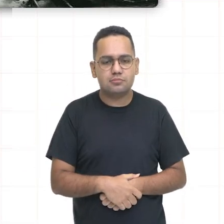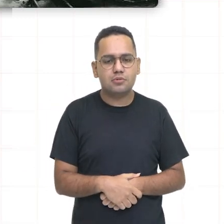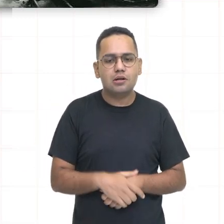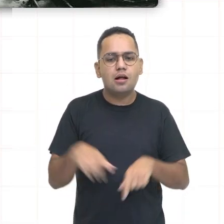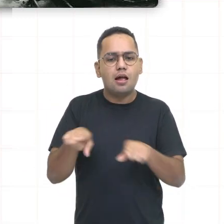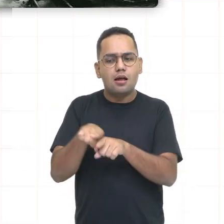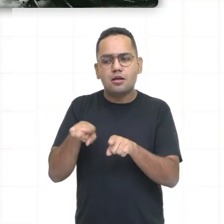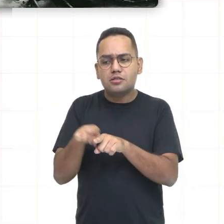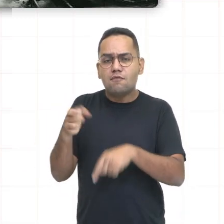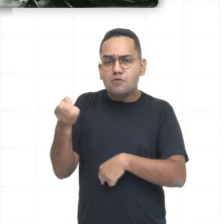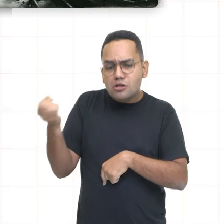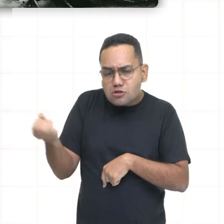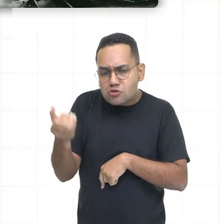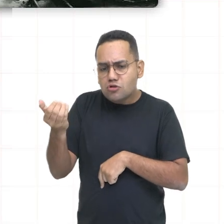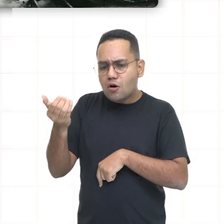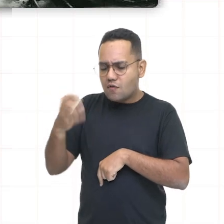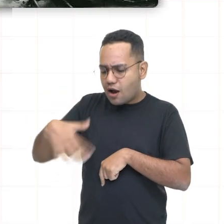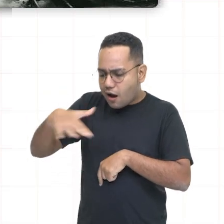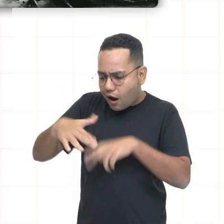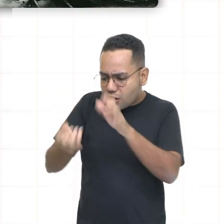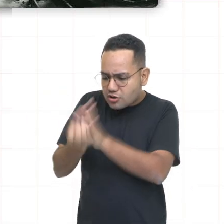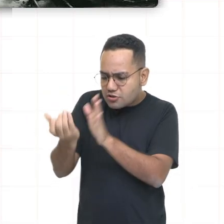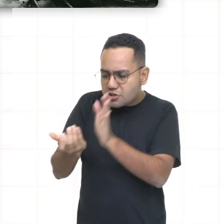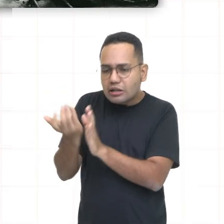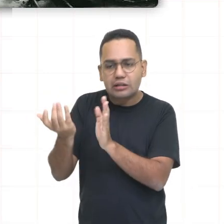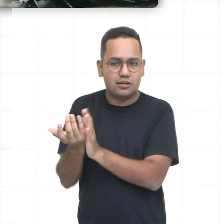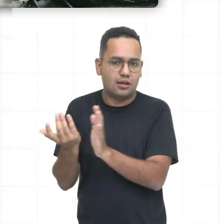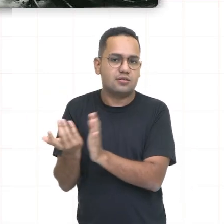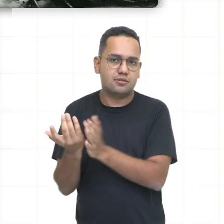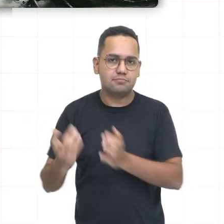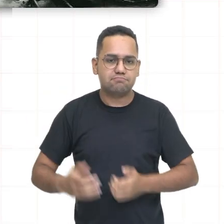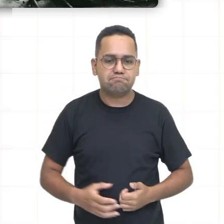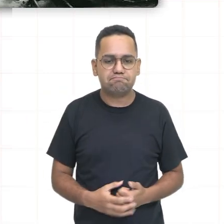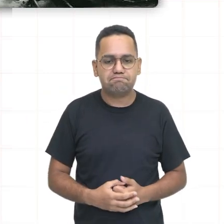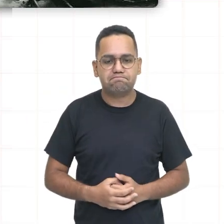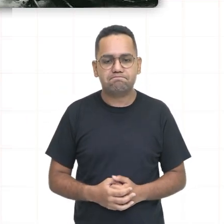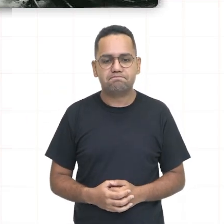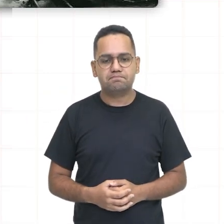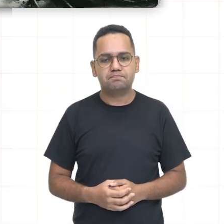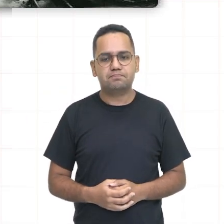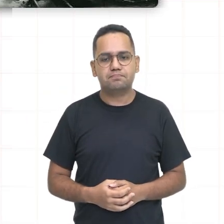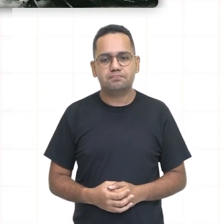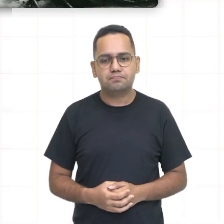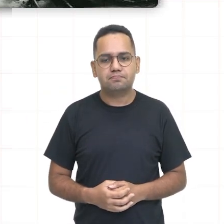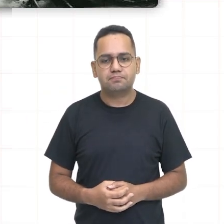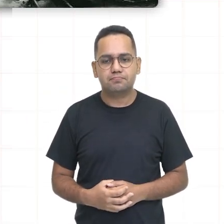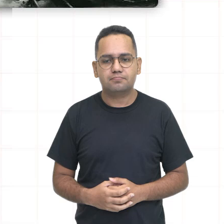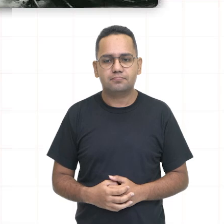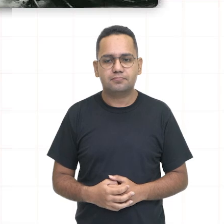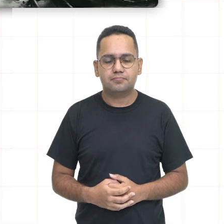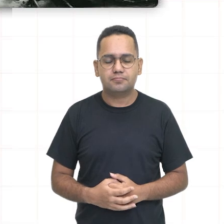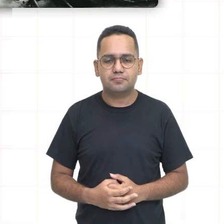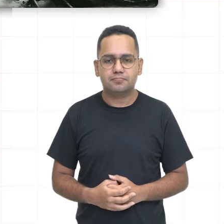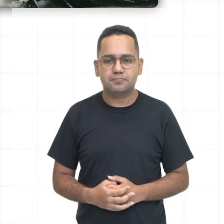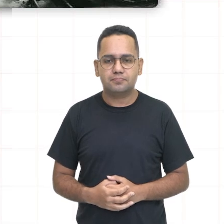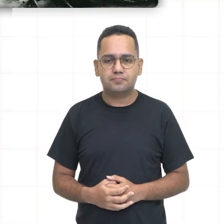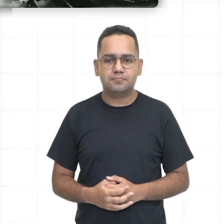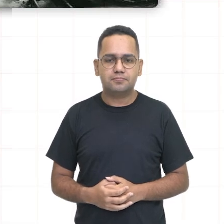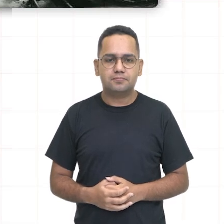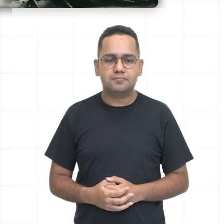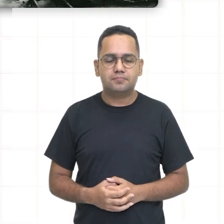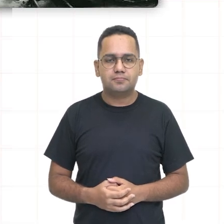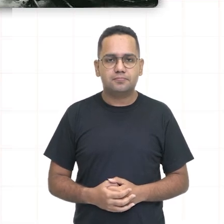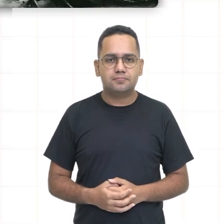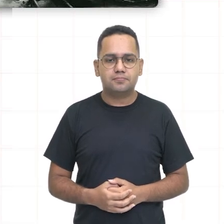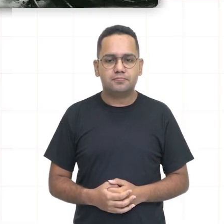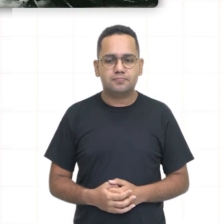produção deram início a um novo momento. Vamos então aqui, para a gente entender melhor, vamos lá? Vamos então